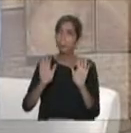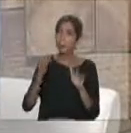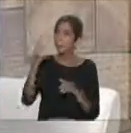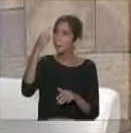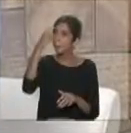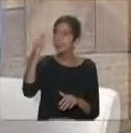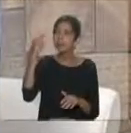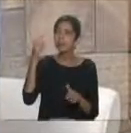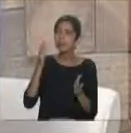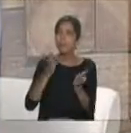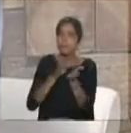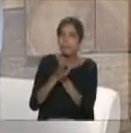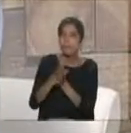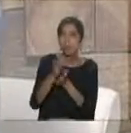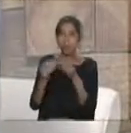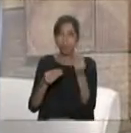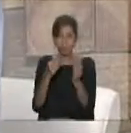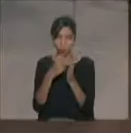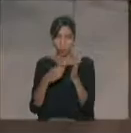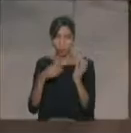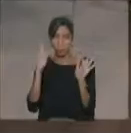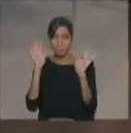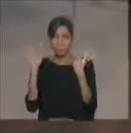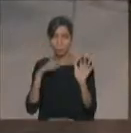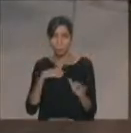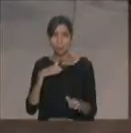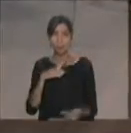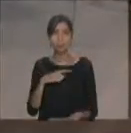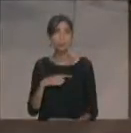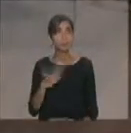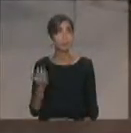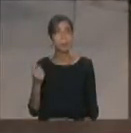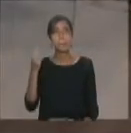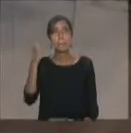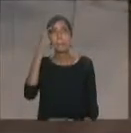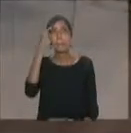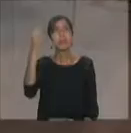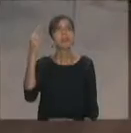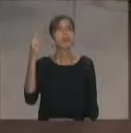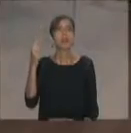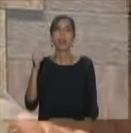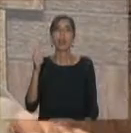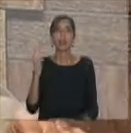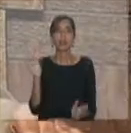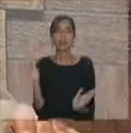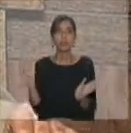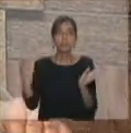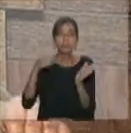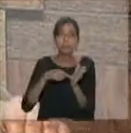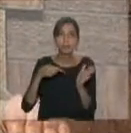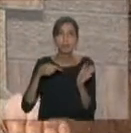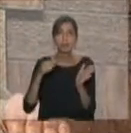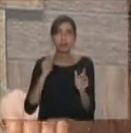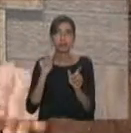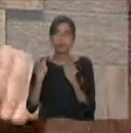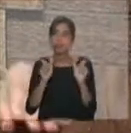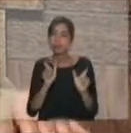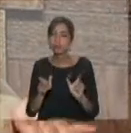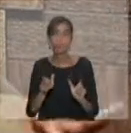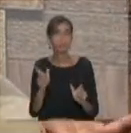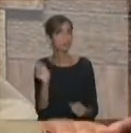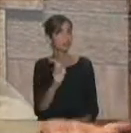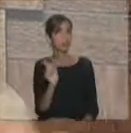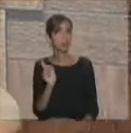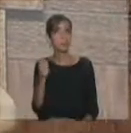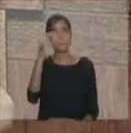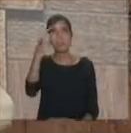em seguir um caminho como escritor? Eu não pensava nesses termos assim tão objetivos. Não